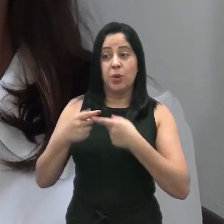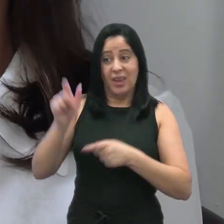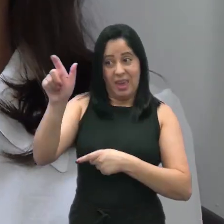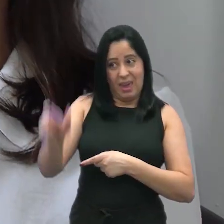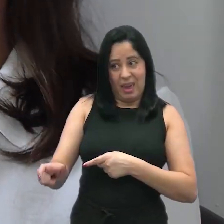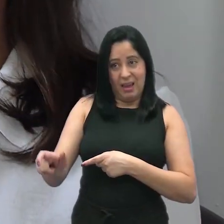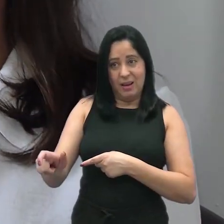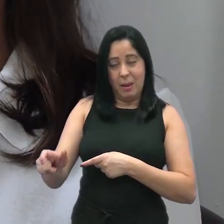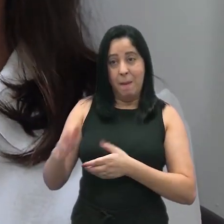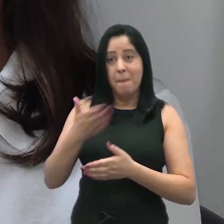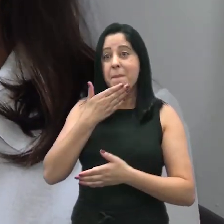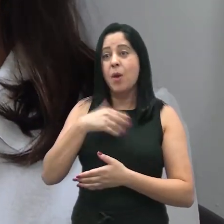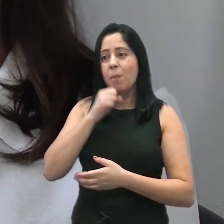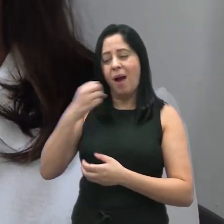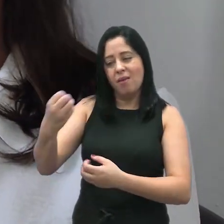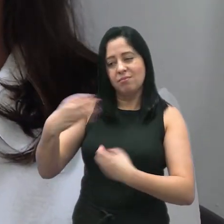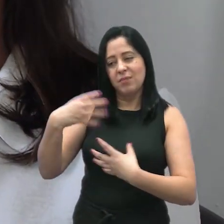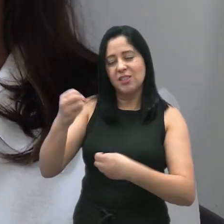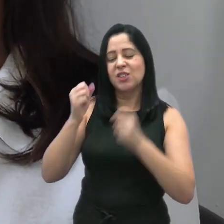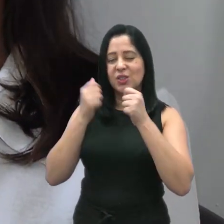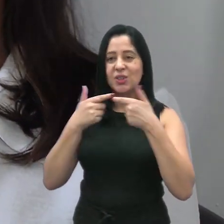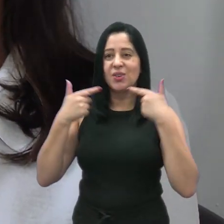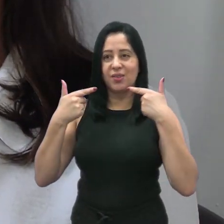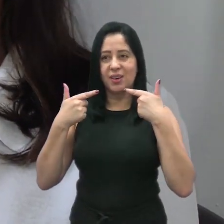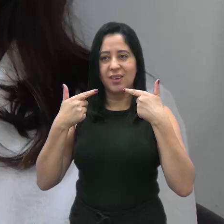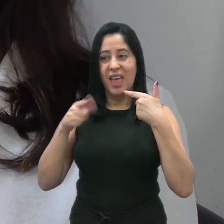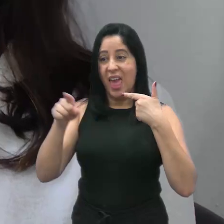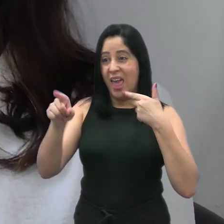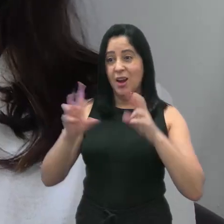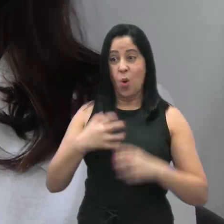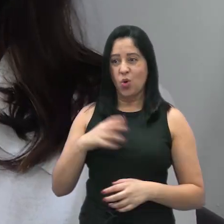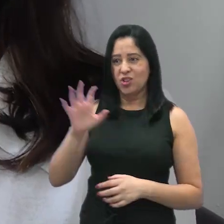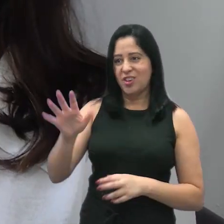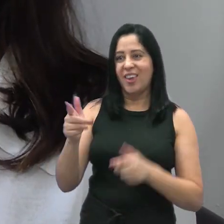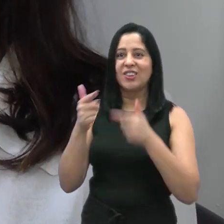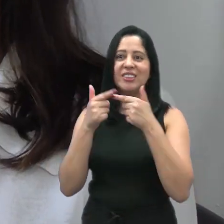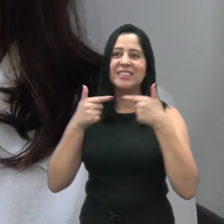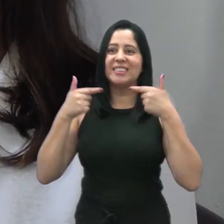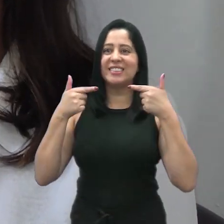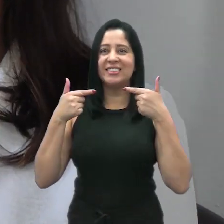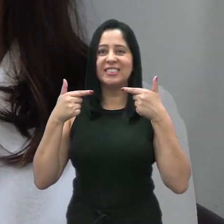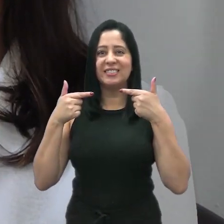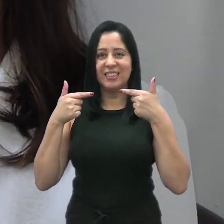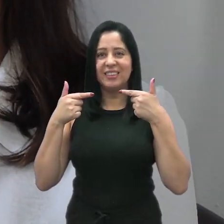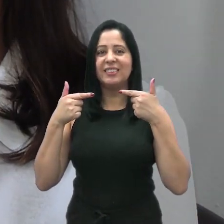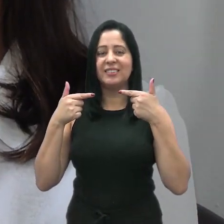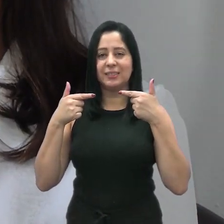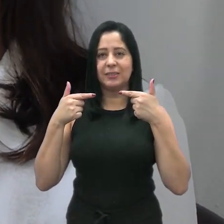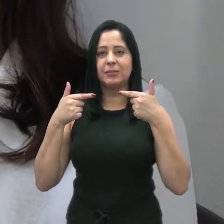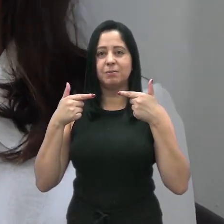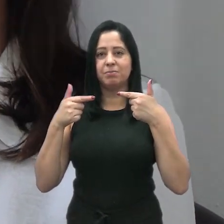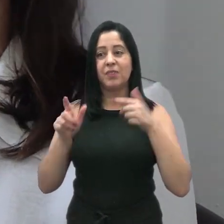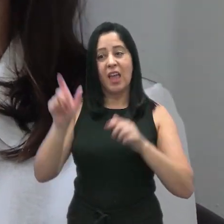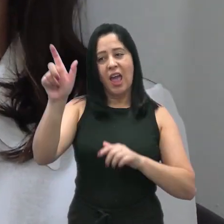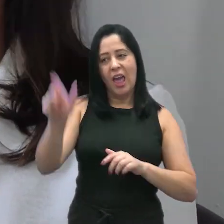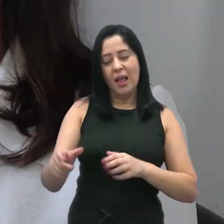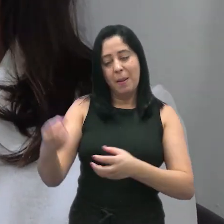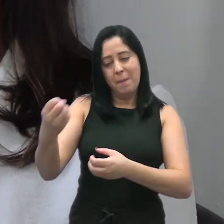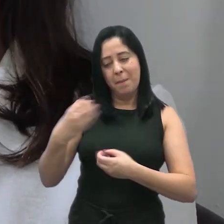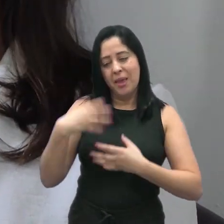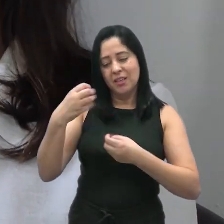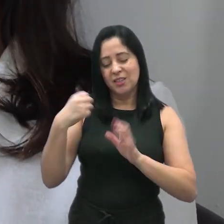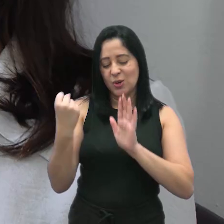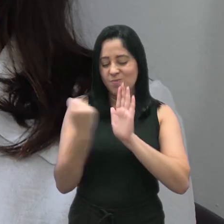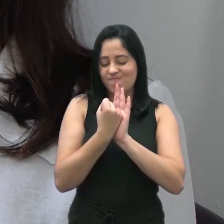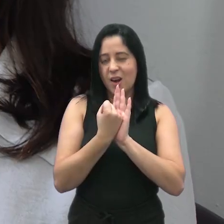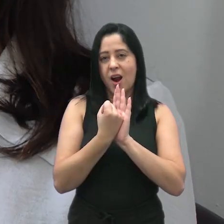mim. Sempre lembro dele alegre, então assim, ele deixou esse